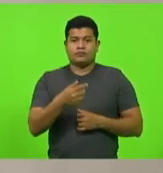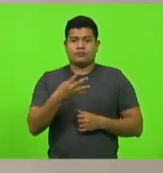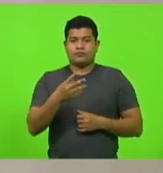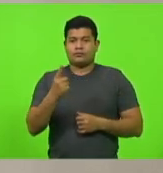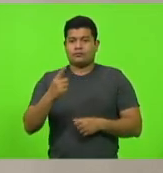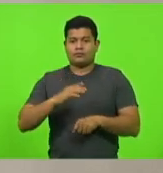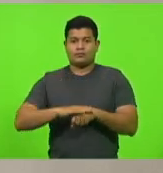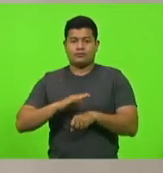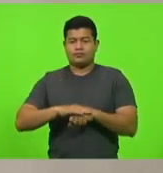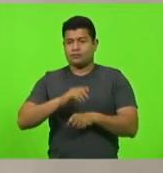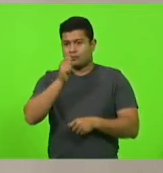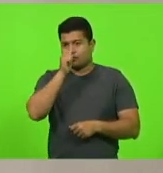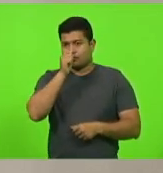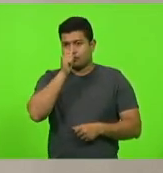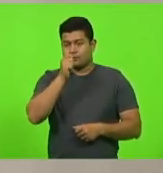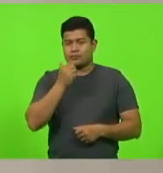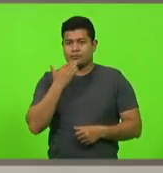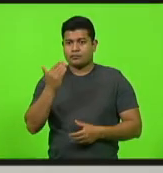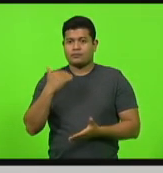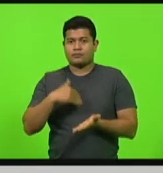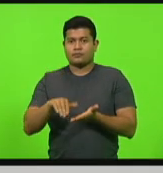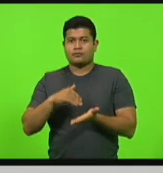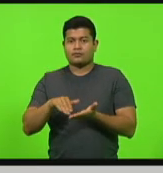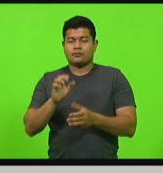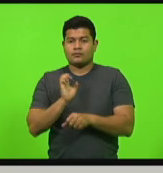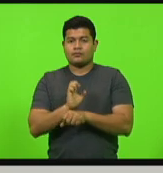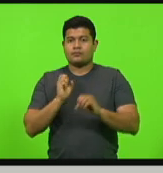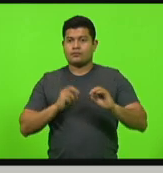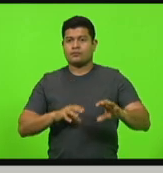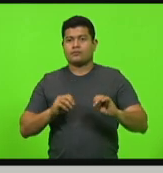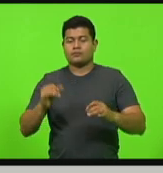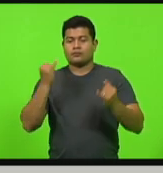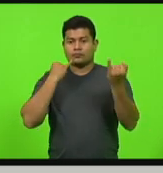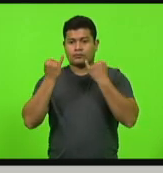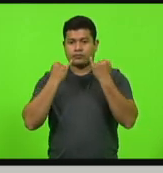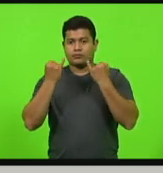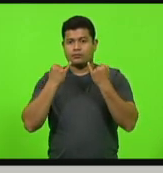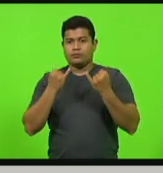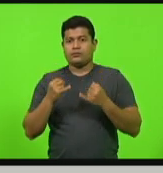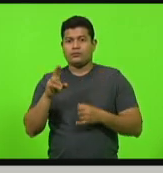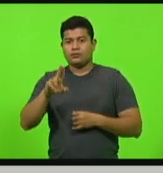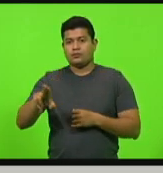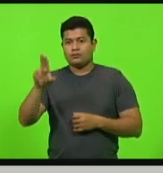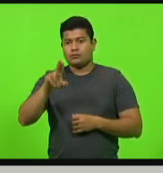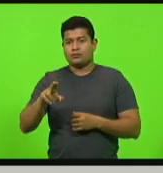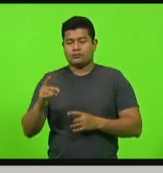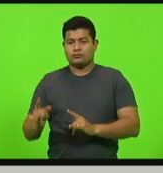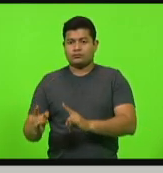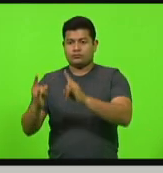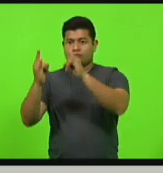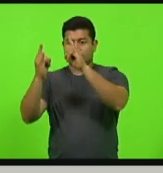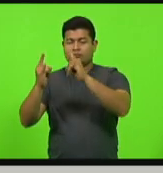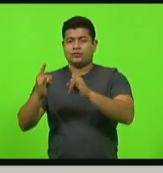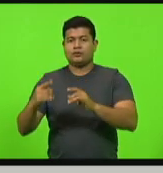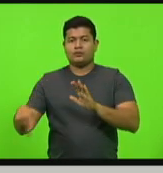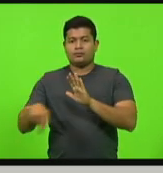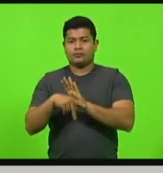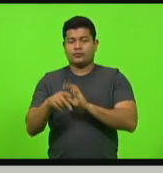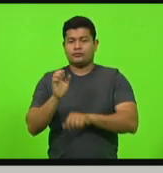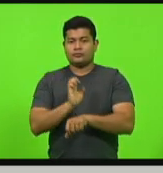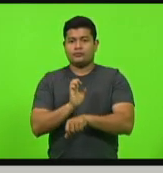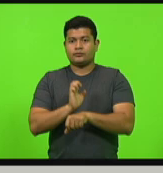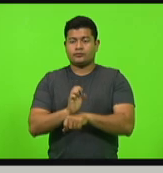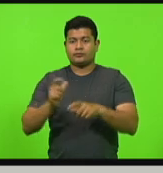741, autor deputado João Amin, solicitando ao secretário de Estado da Educação informações acerca da utilização do imóvel de propriedade do Estado localizado na